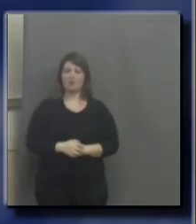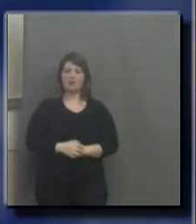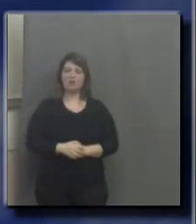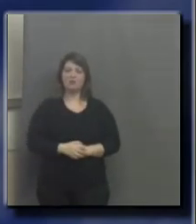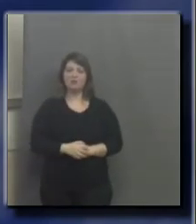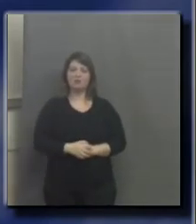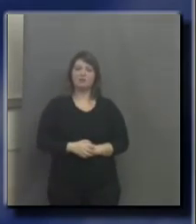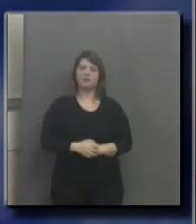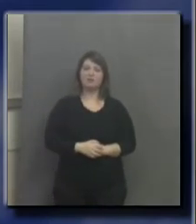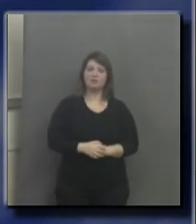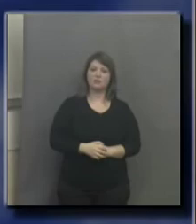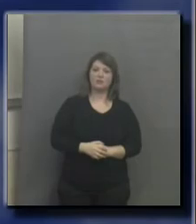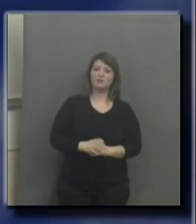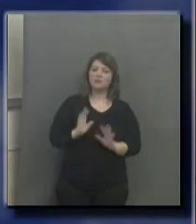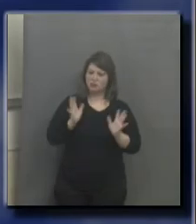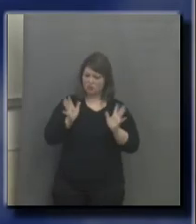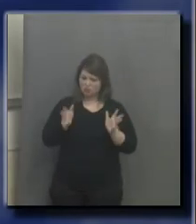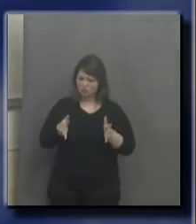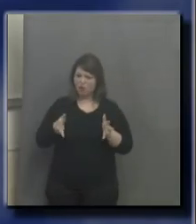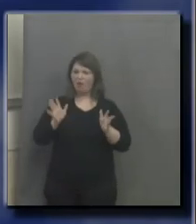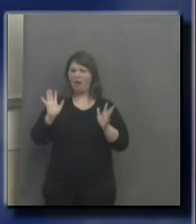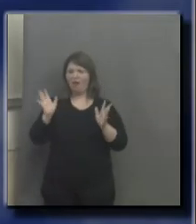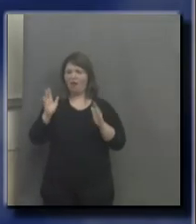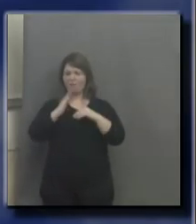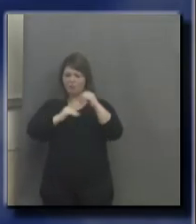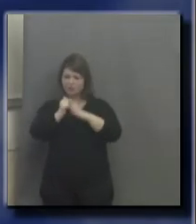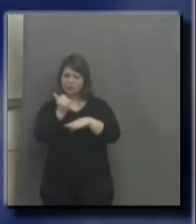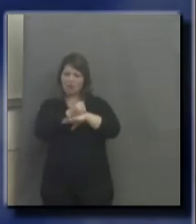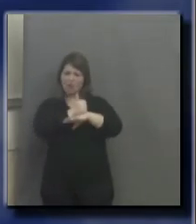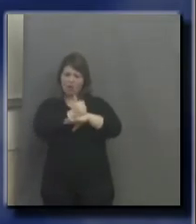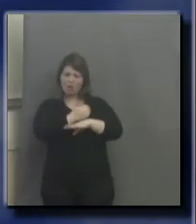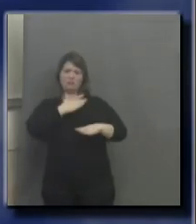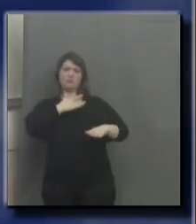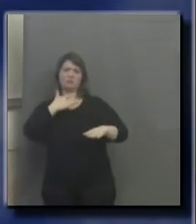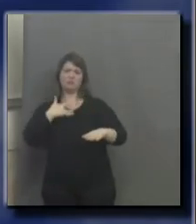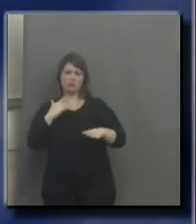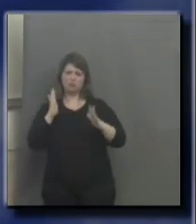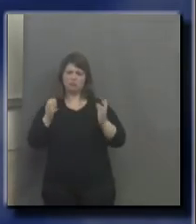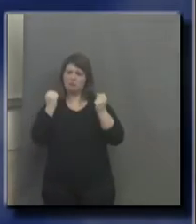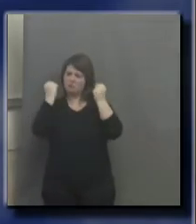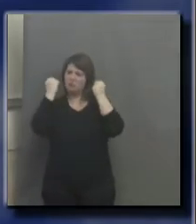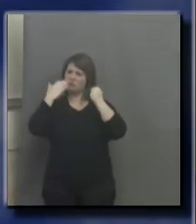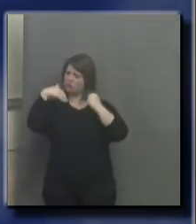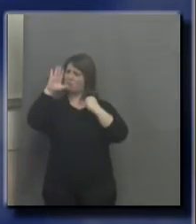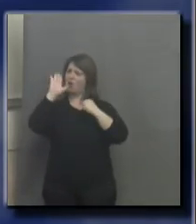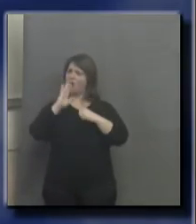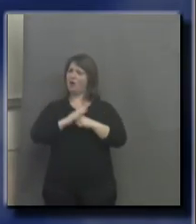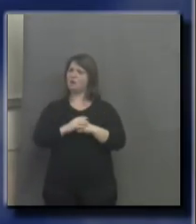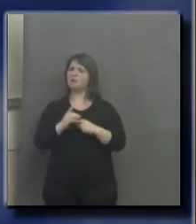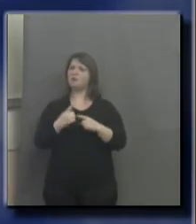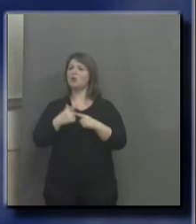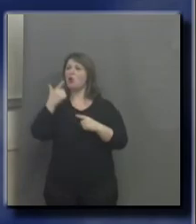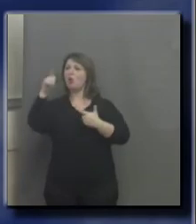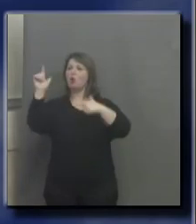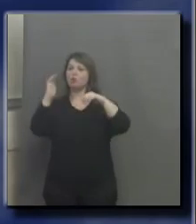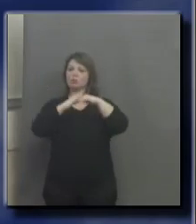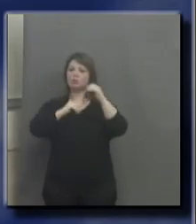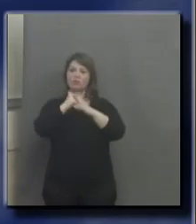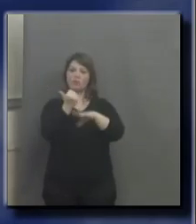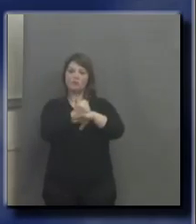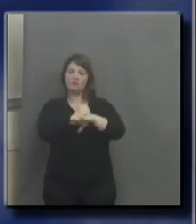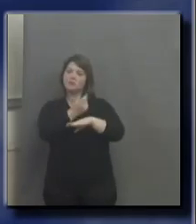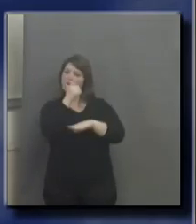Isso já deu para as profissões da saúde uma força a mais, porque nas outras áreas não houve, né,